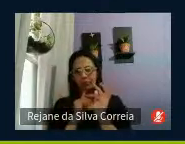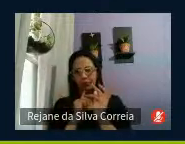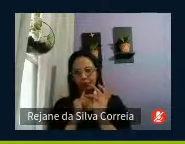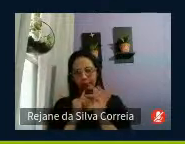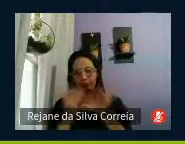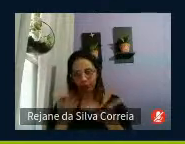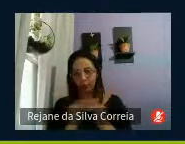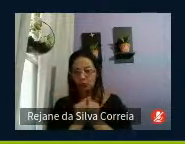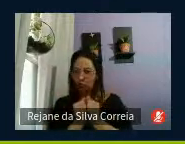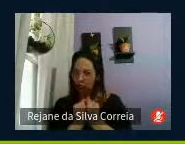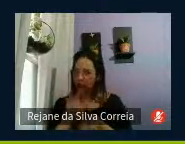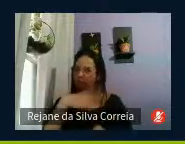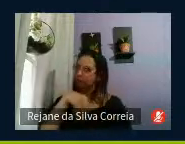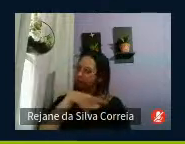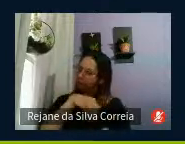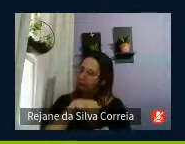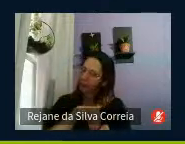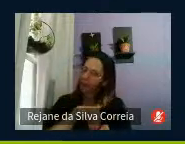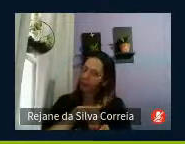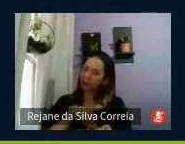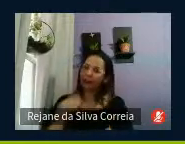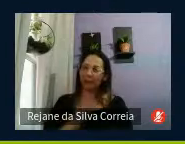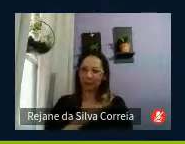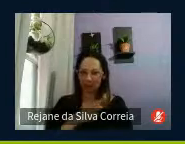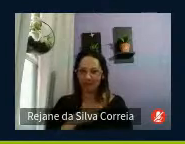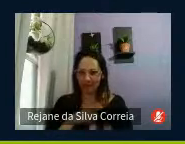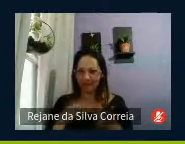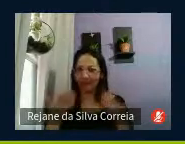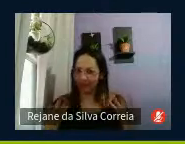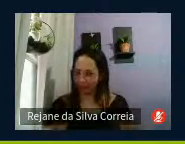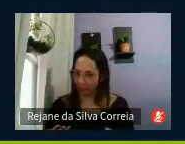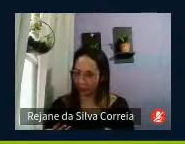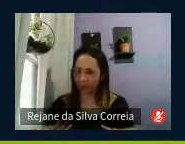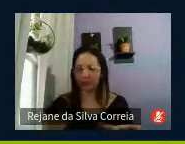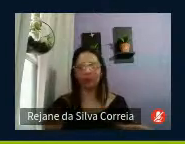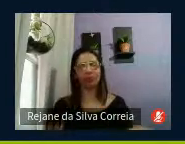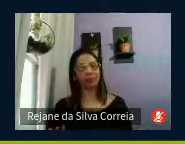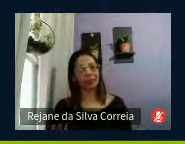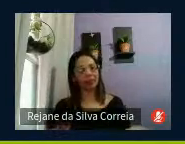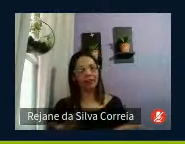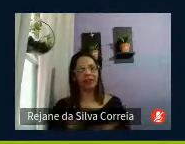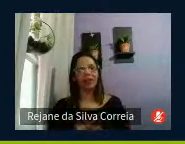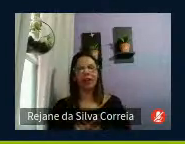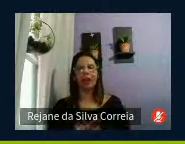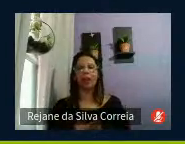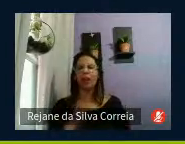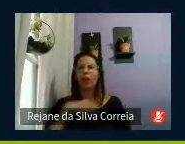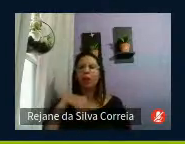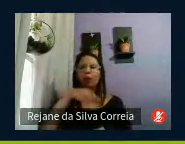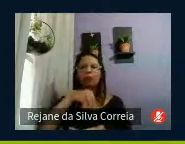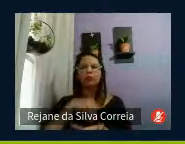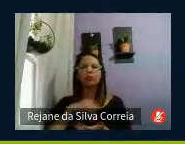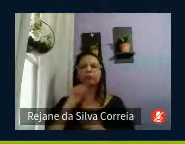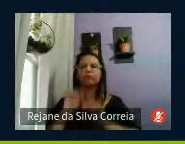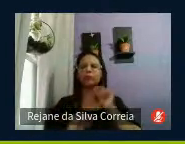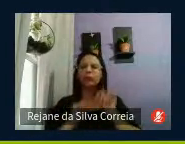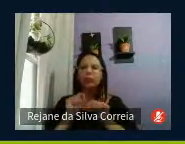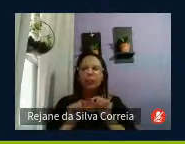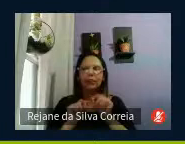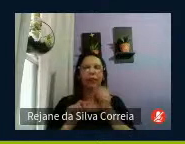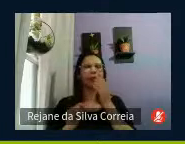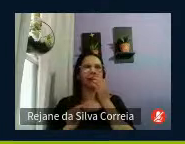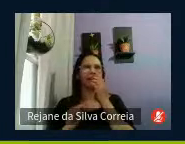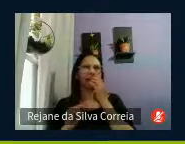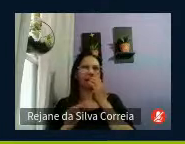é o NAPN, né, que hoje nós temos, graças a Deus, né? Então, o objetivo do NAPN naquele tempo era o quê? Era